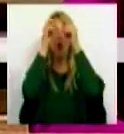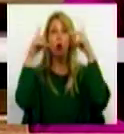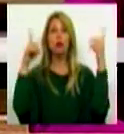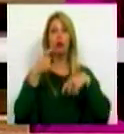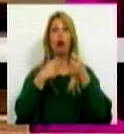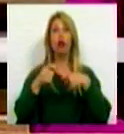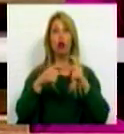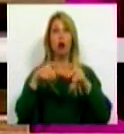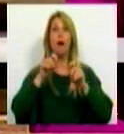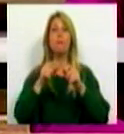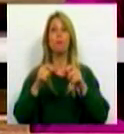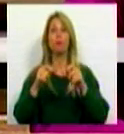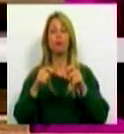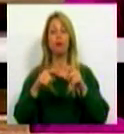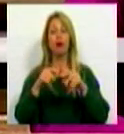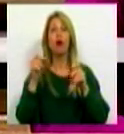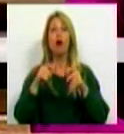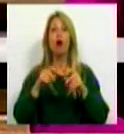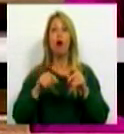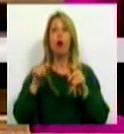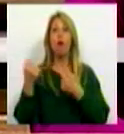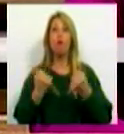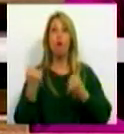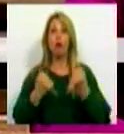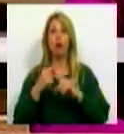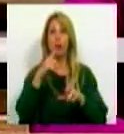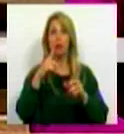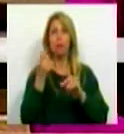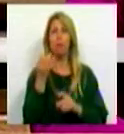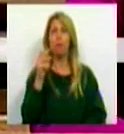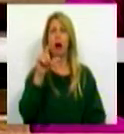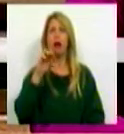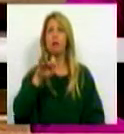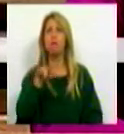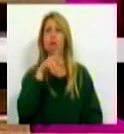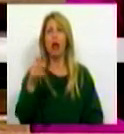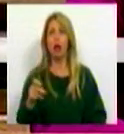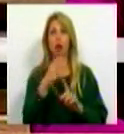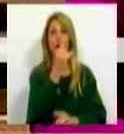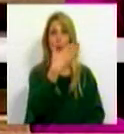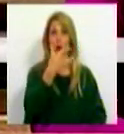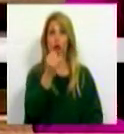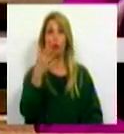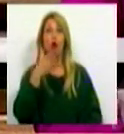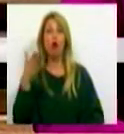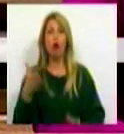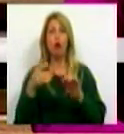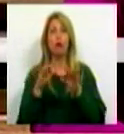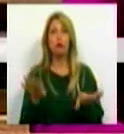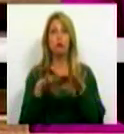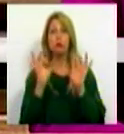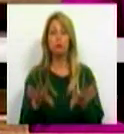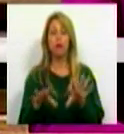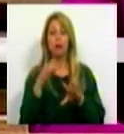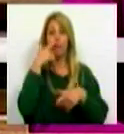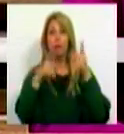de Palmela, aberta ainda em 2011, introduzindo condições de acessibilidade para cidadãos com mobilidade